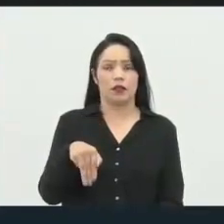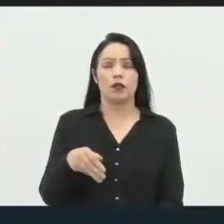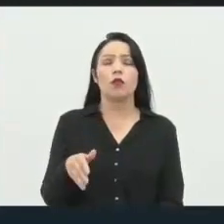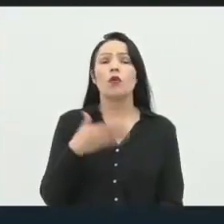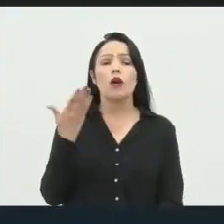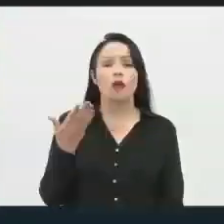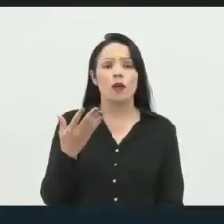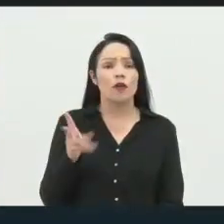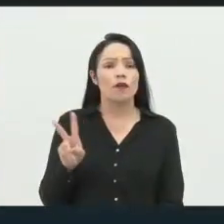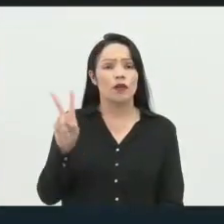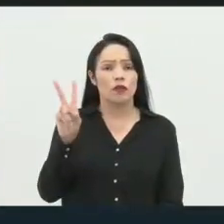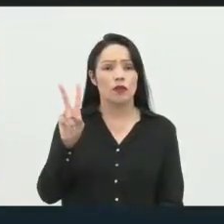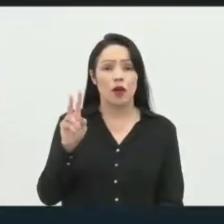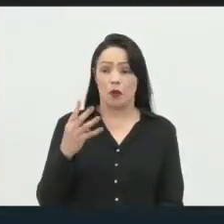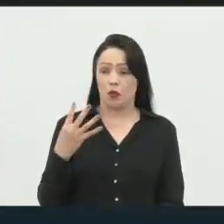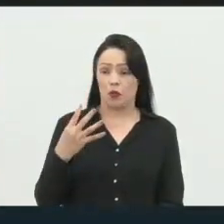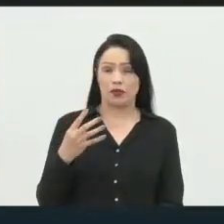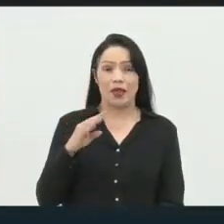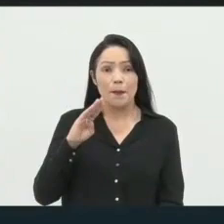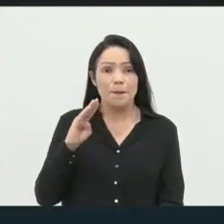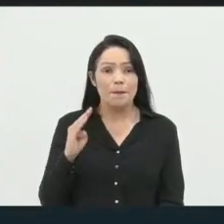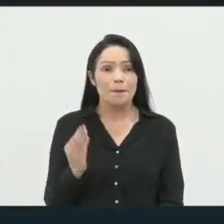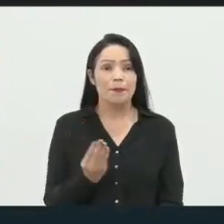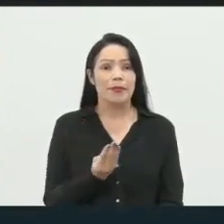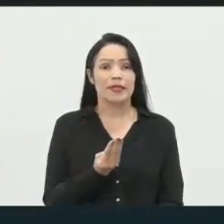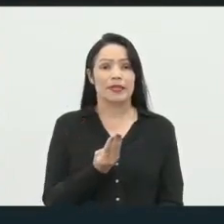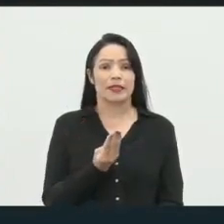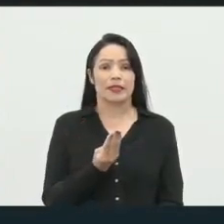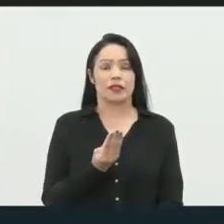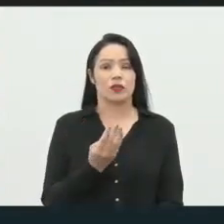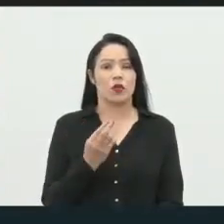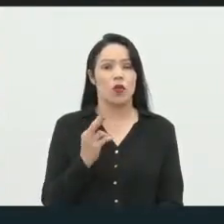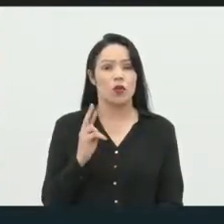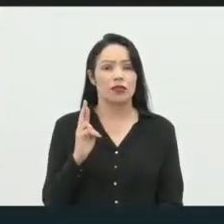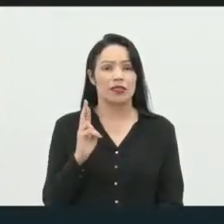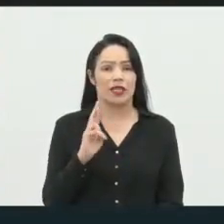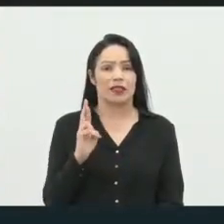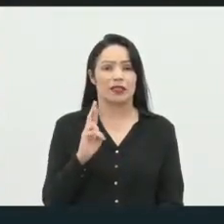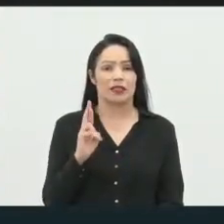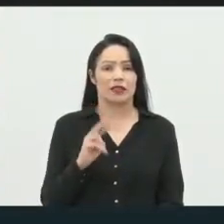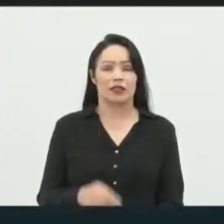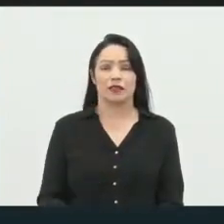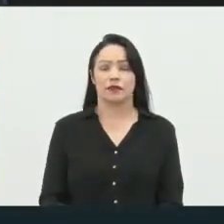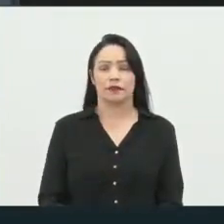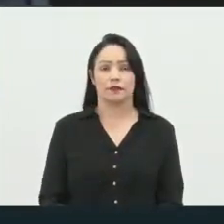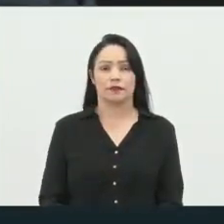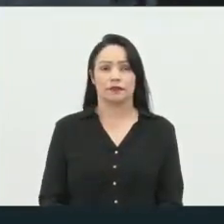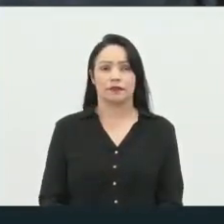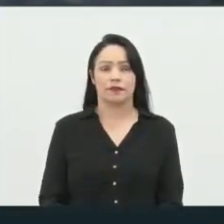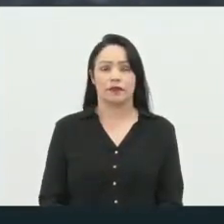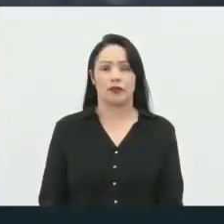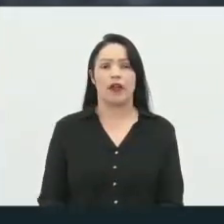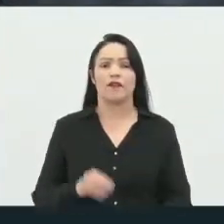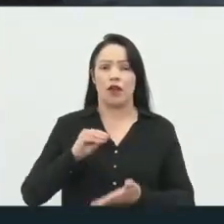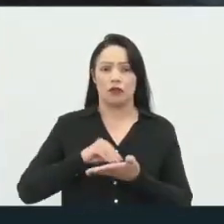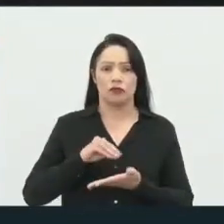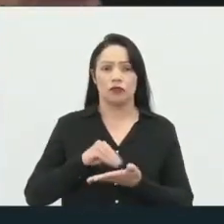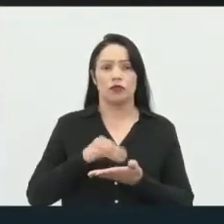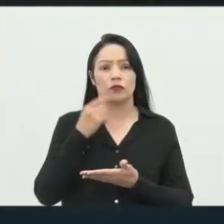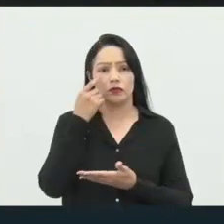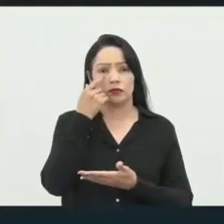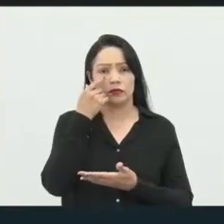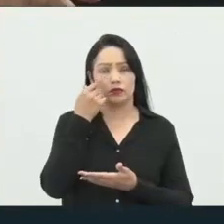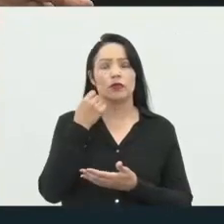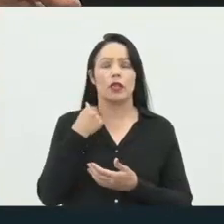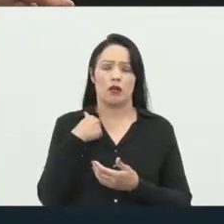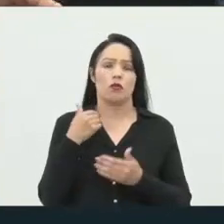4 bilhões de reais quatro bilhões de reais que estão deixando de ser arrecadado então eu sou a favor